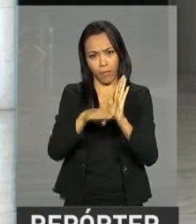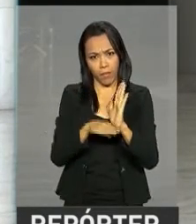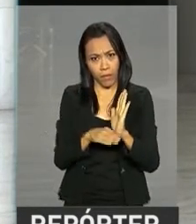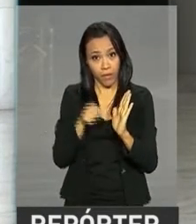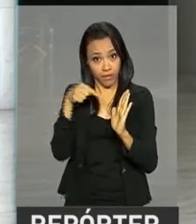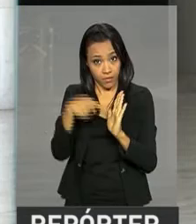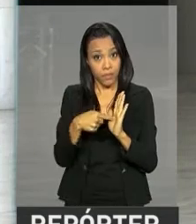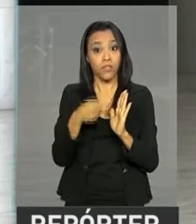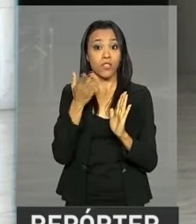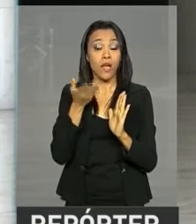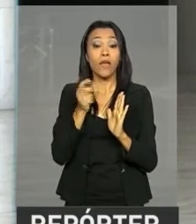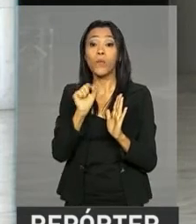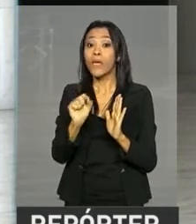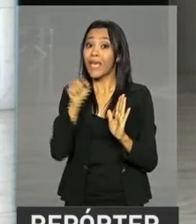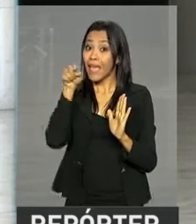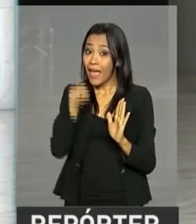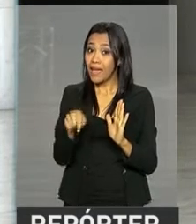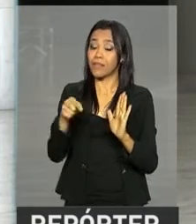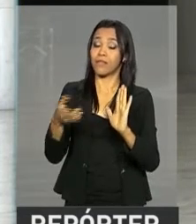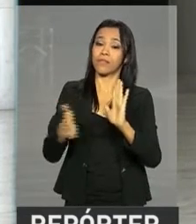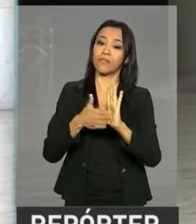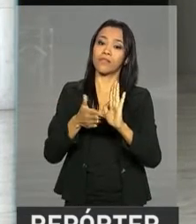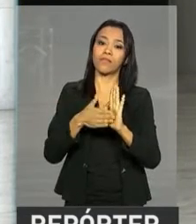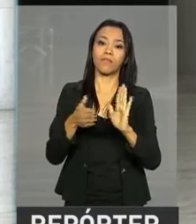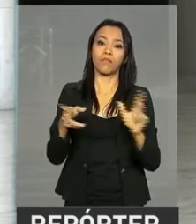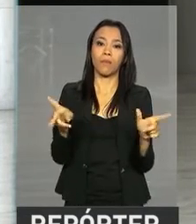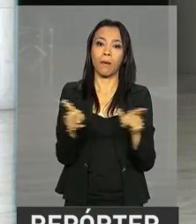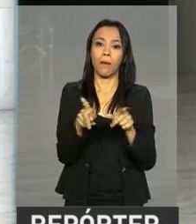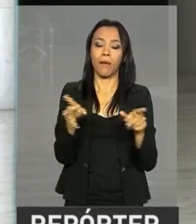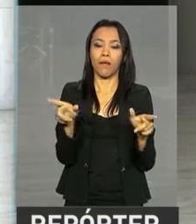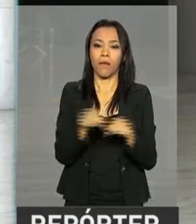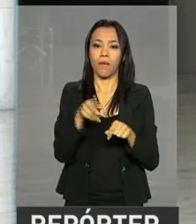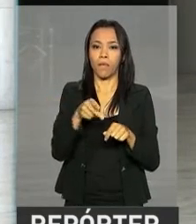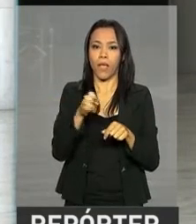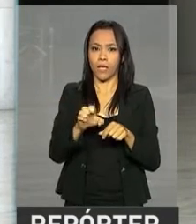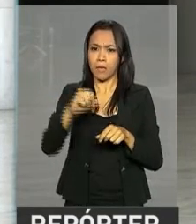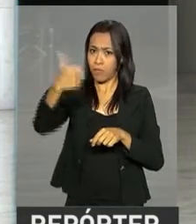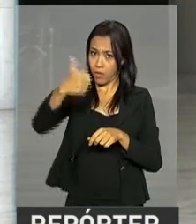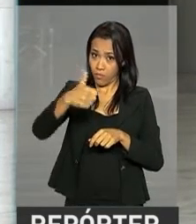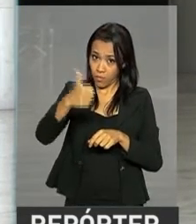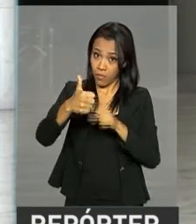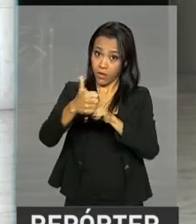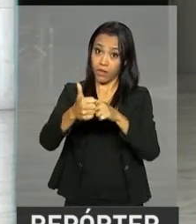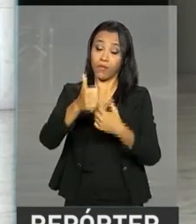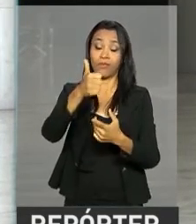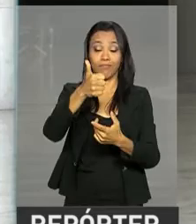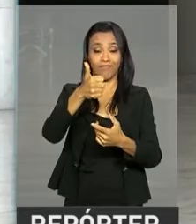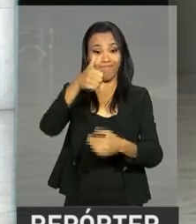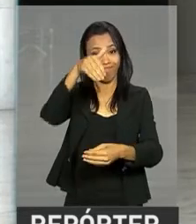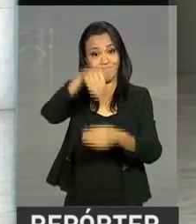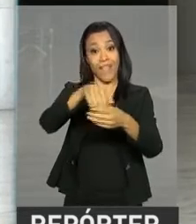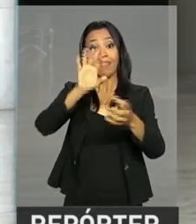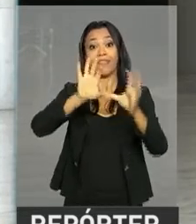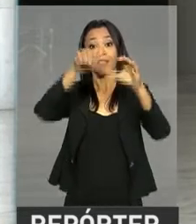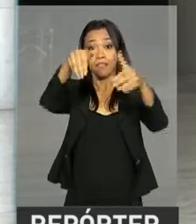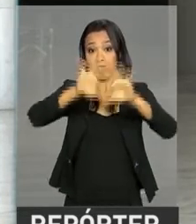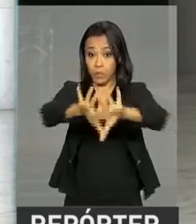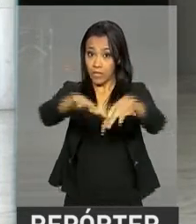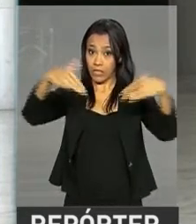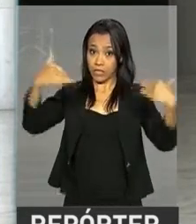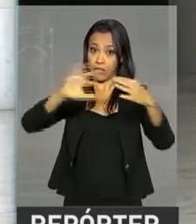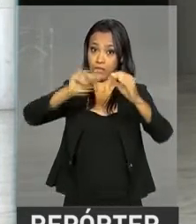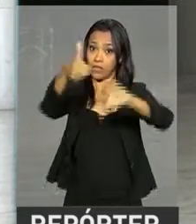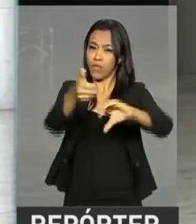cronograma preliminar, é de que essa PEC seja analisada em primeiro turno no plenário do Senado Federal até o fim deste mês. Então,